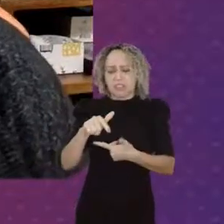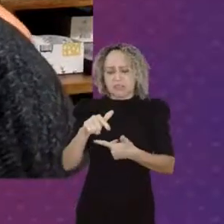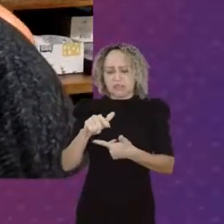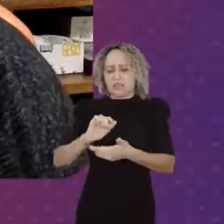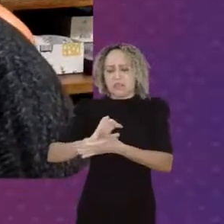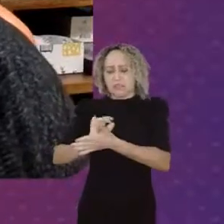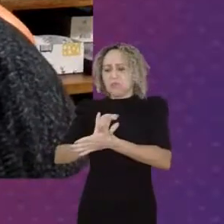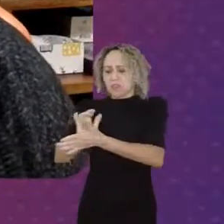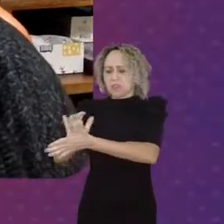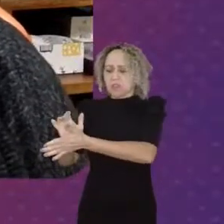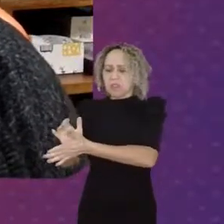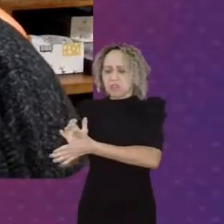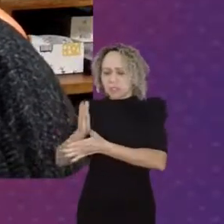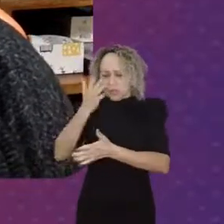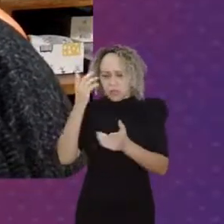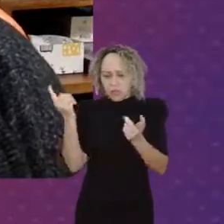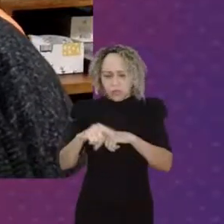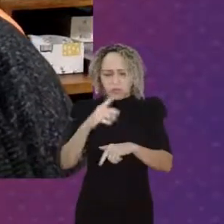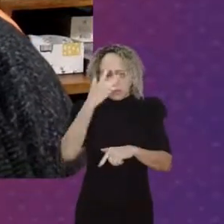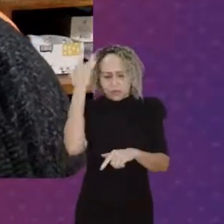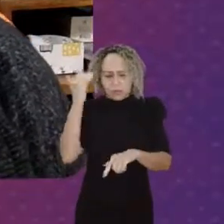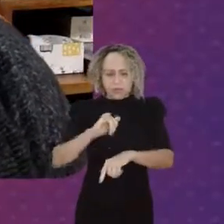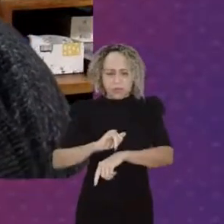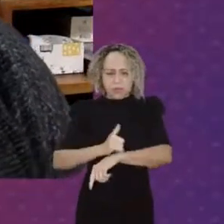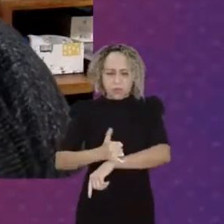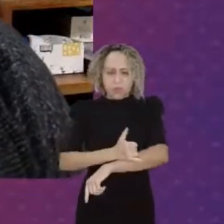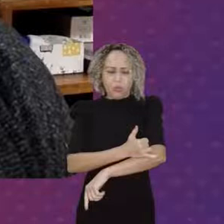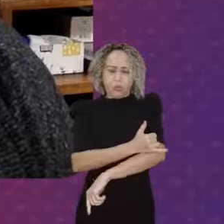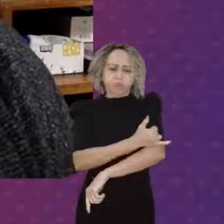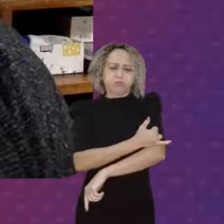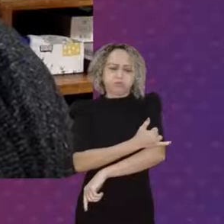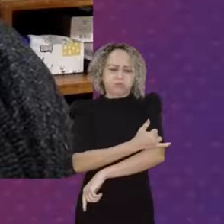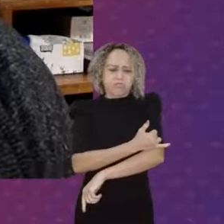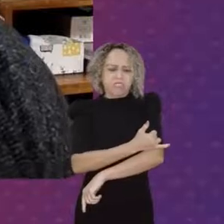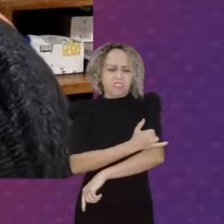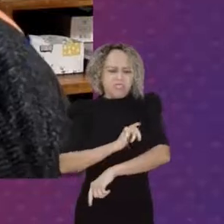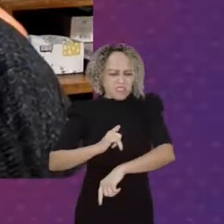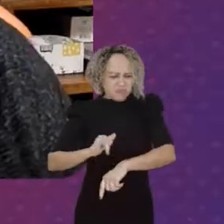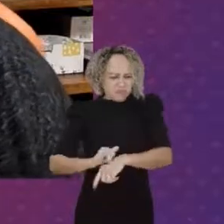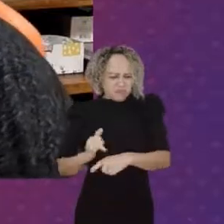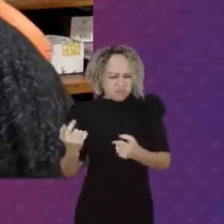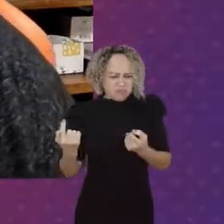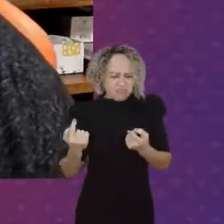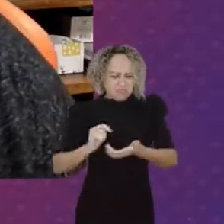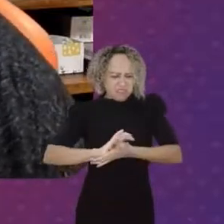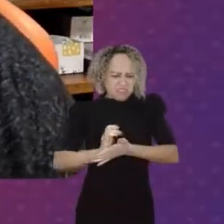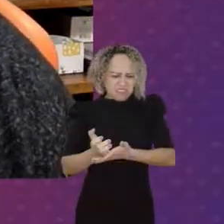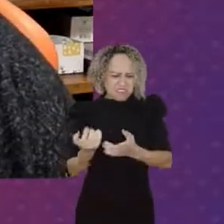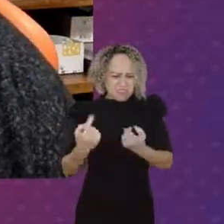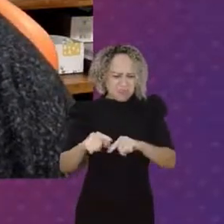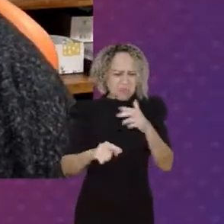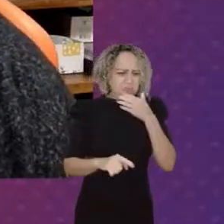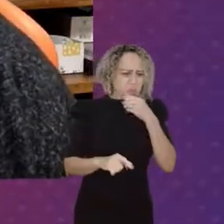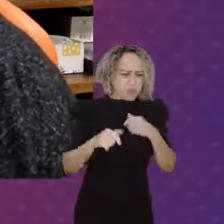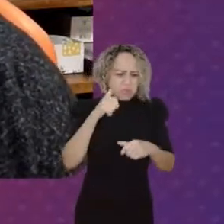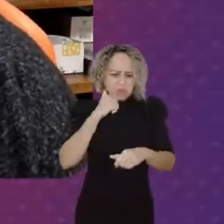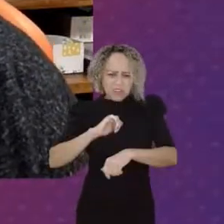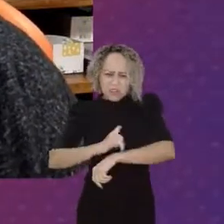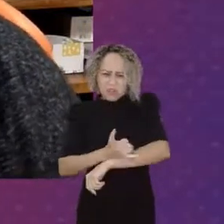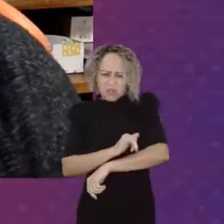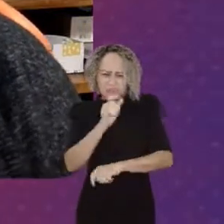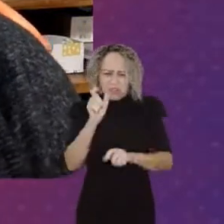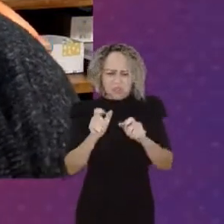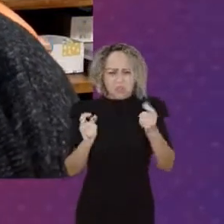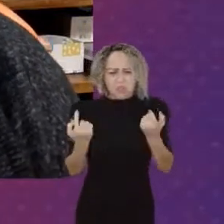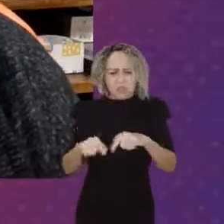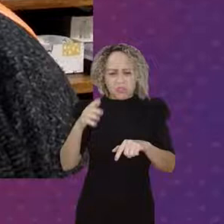Entendendo, né, além disso, que a gordofobia, por mais que seja um preconceito contra homens e mulheres gordos, contra pessoas gordas